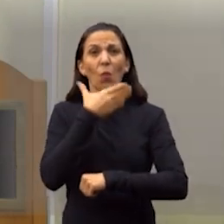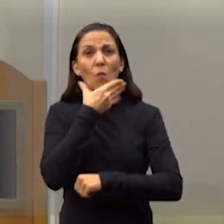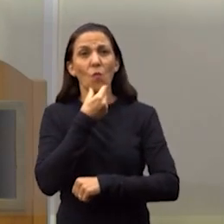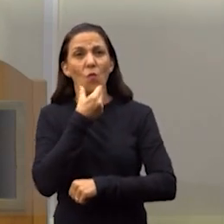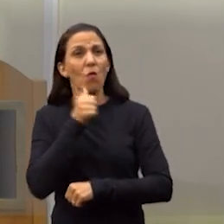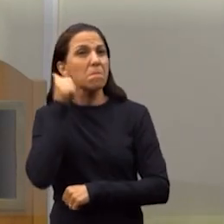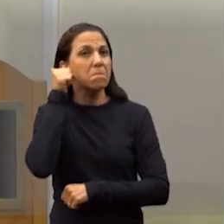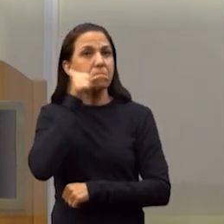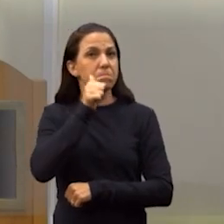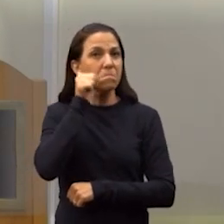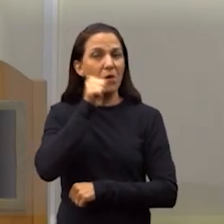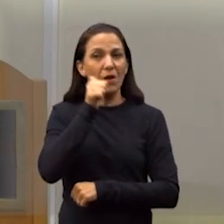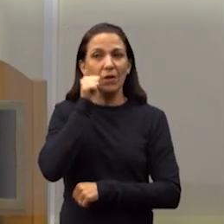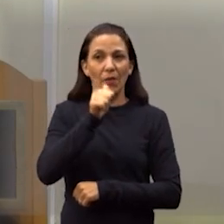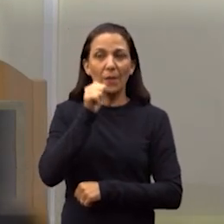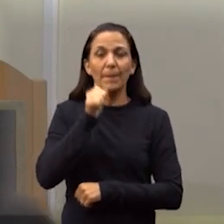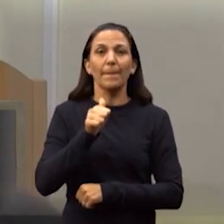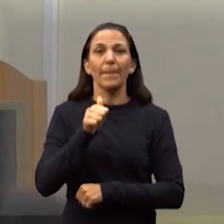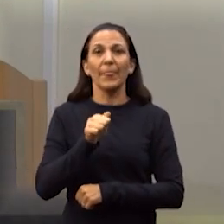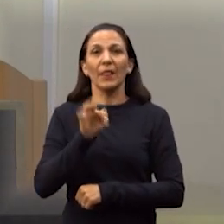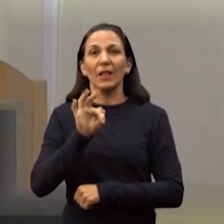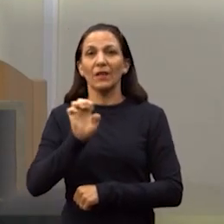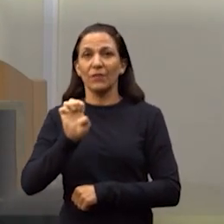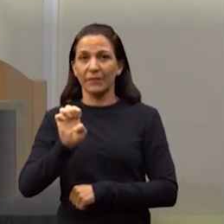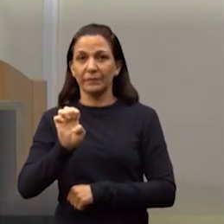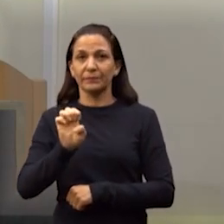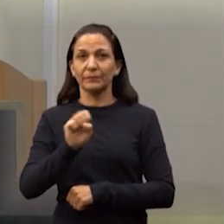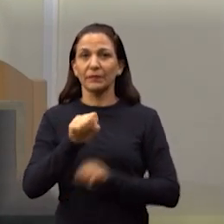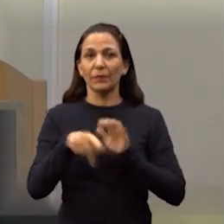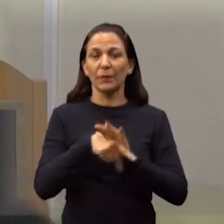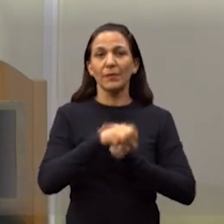quanto do feminino da Ferroviária